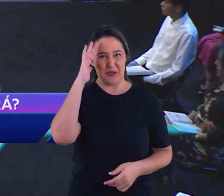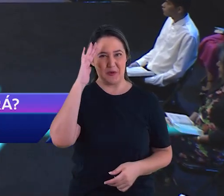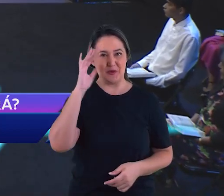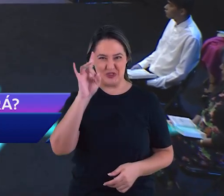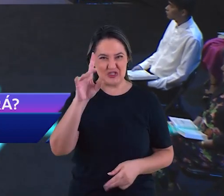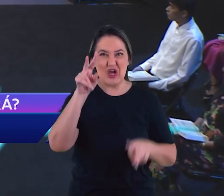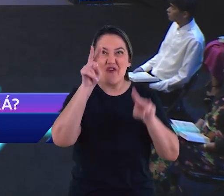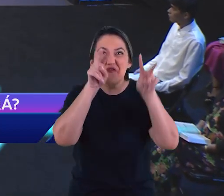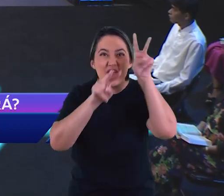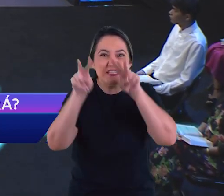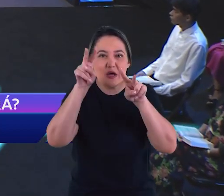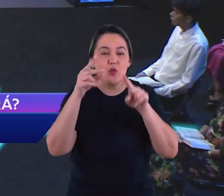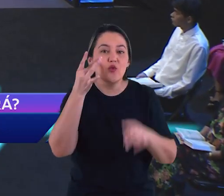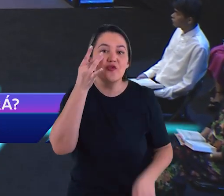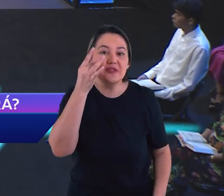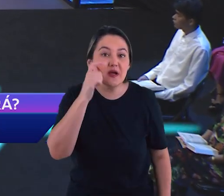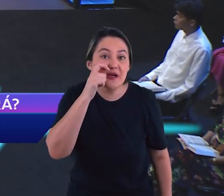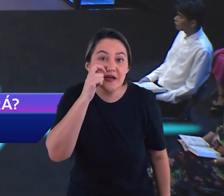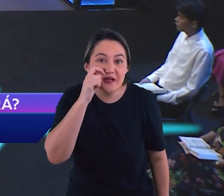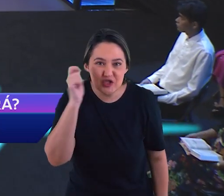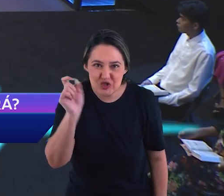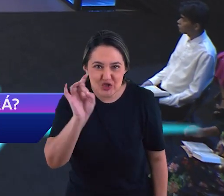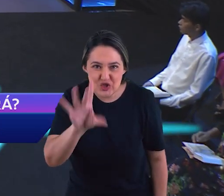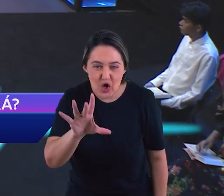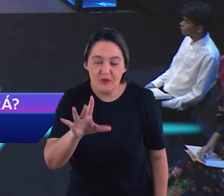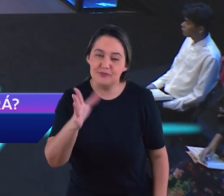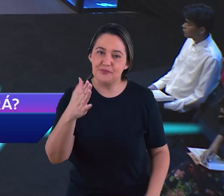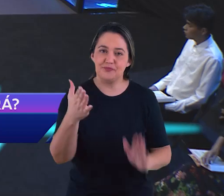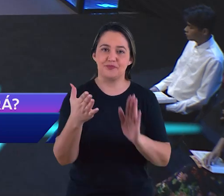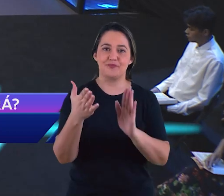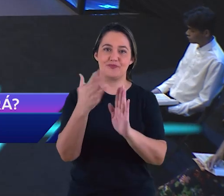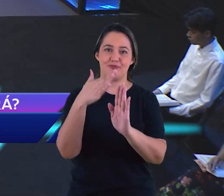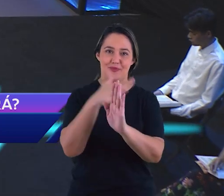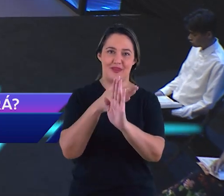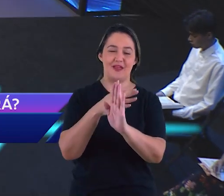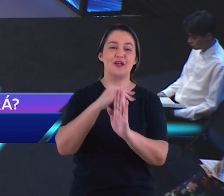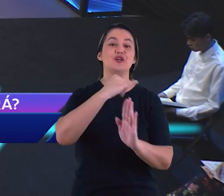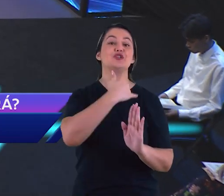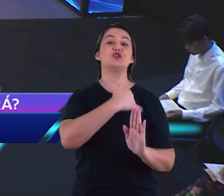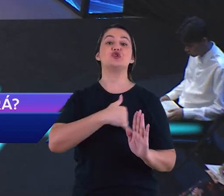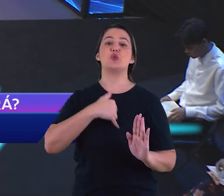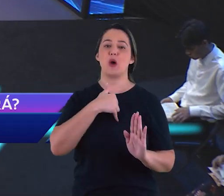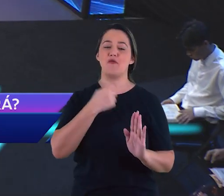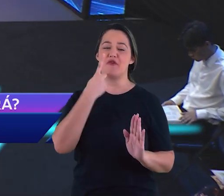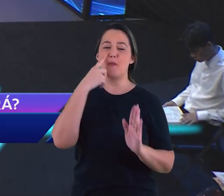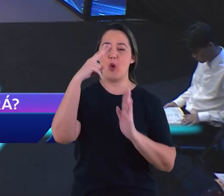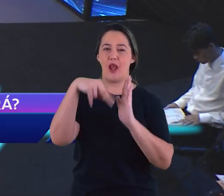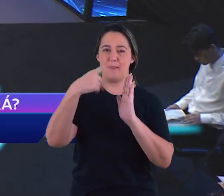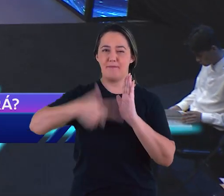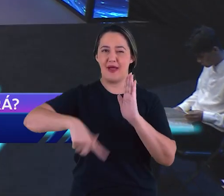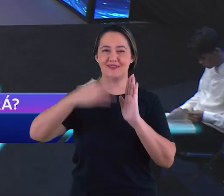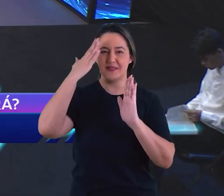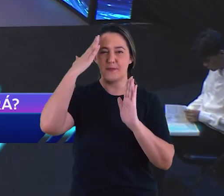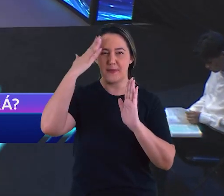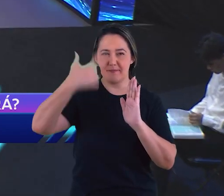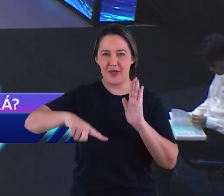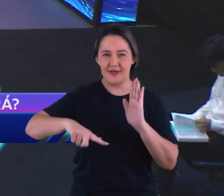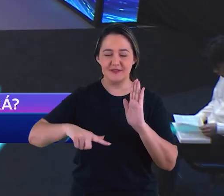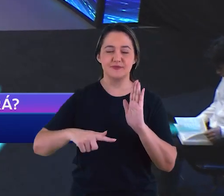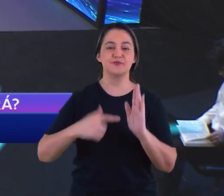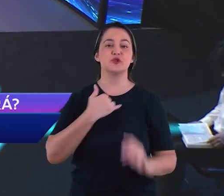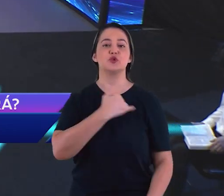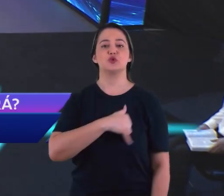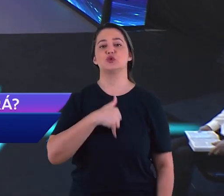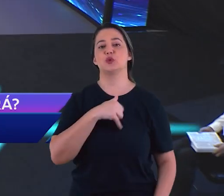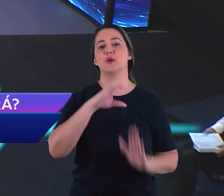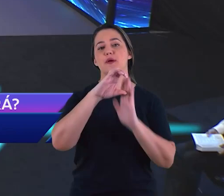voltar. Vamos ao Evangelho de João. É só voltar 2 páginas na Bíblia. Evangelho de João, no capítulo